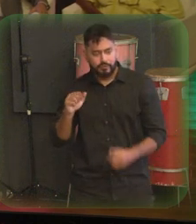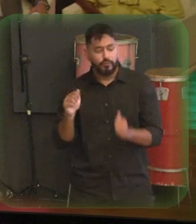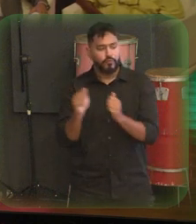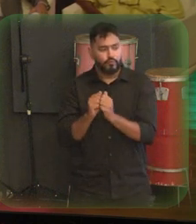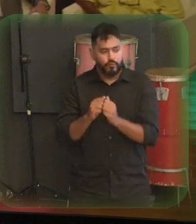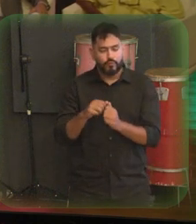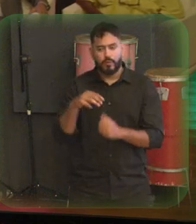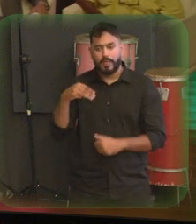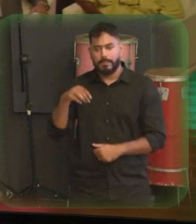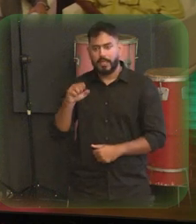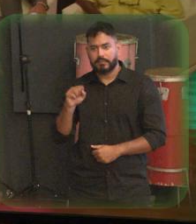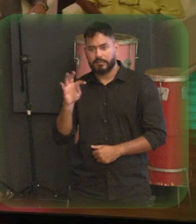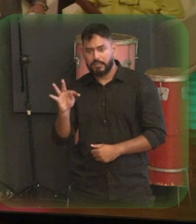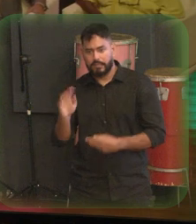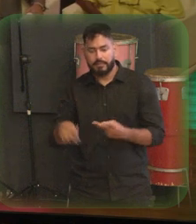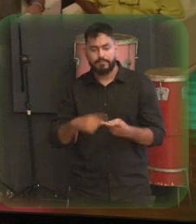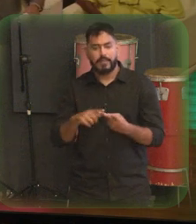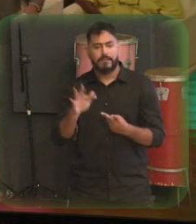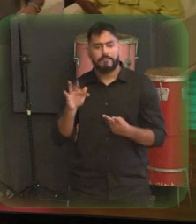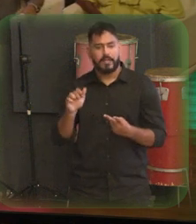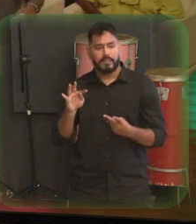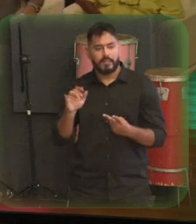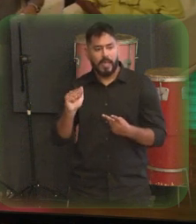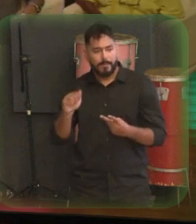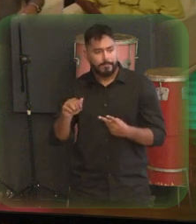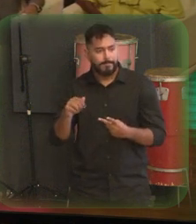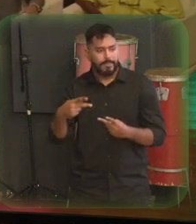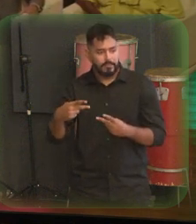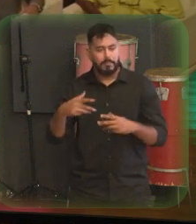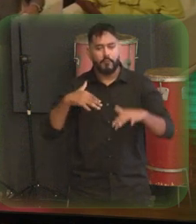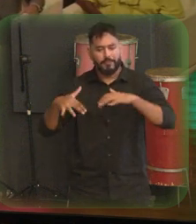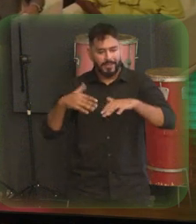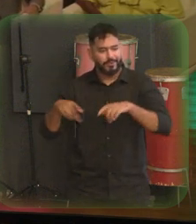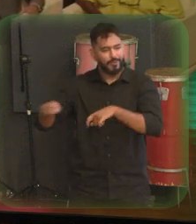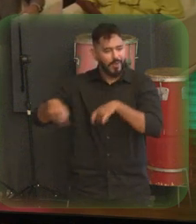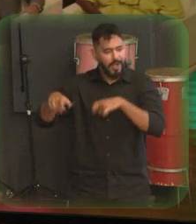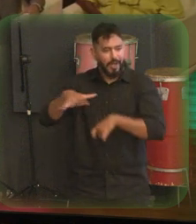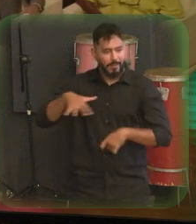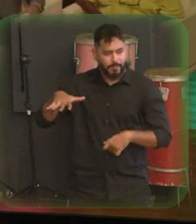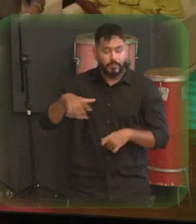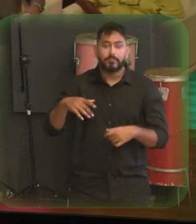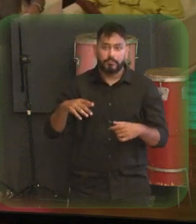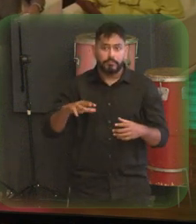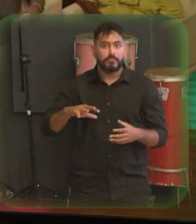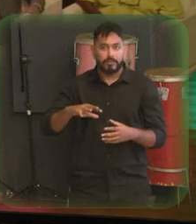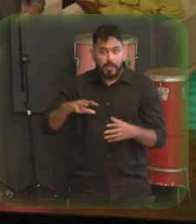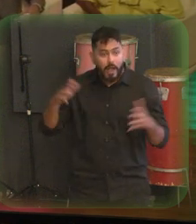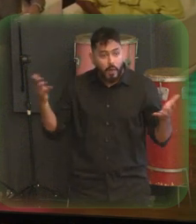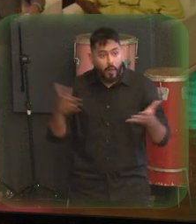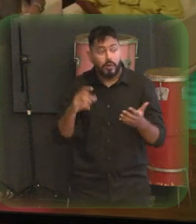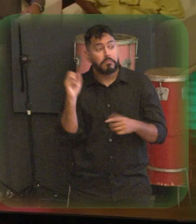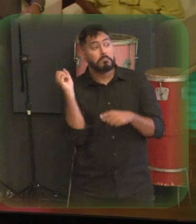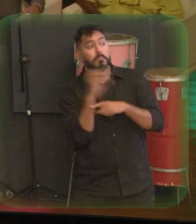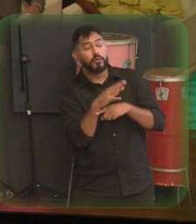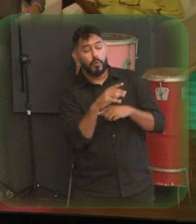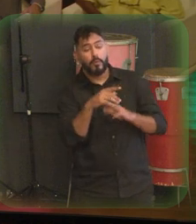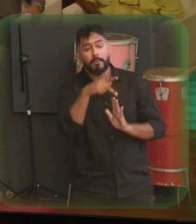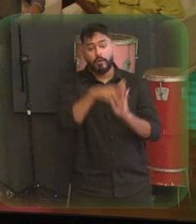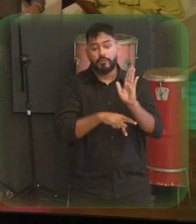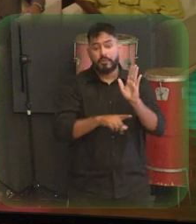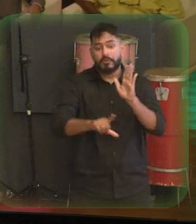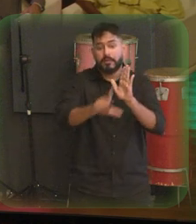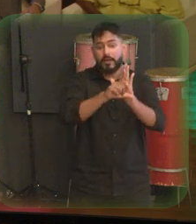com os movimentos que trabalham na luta do campo. E isso culminou agora na gente mandar um projeto de lei aumentando em 70% o